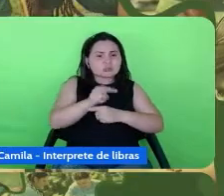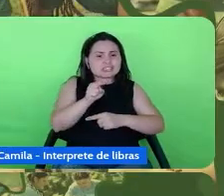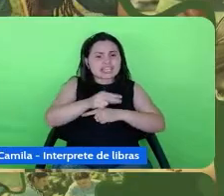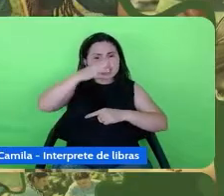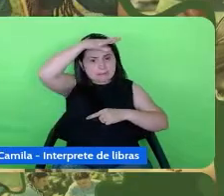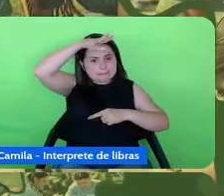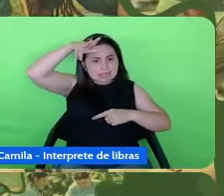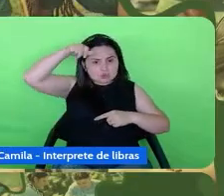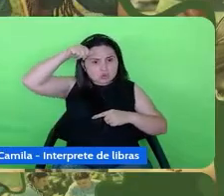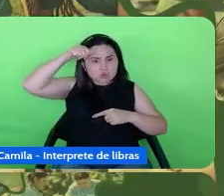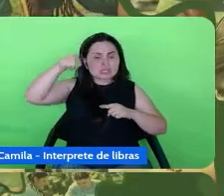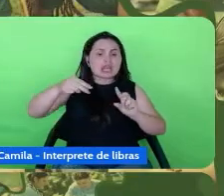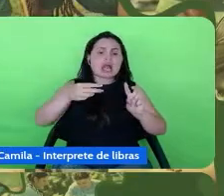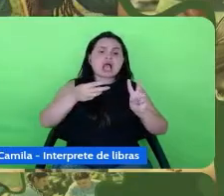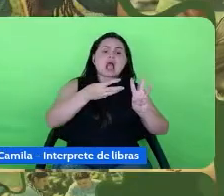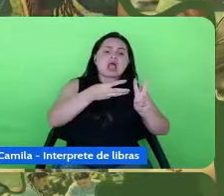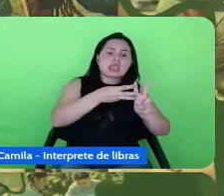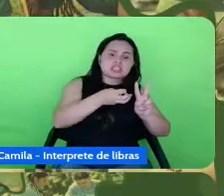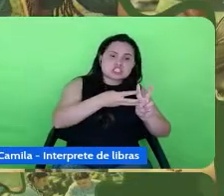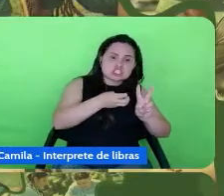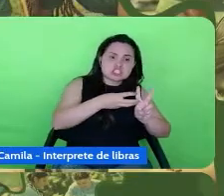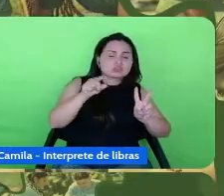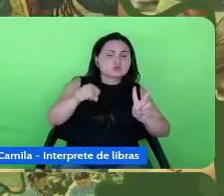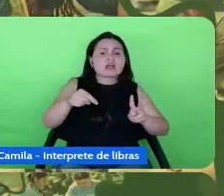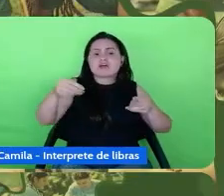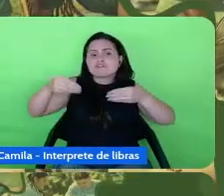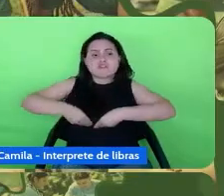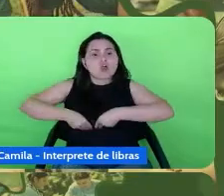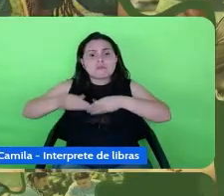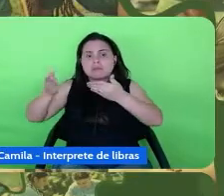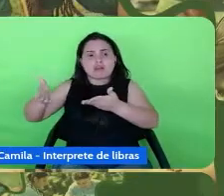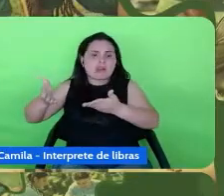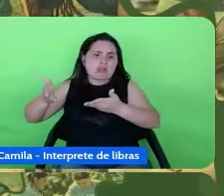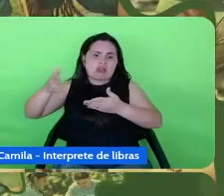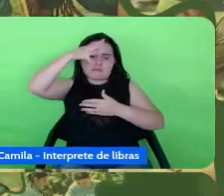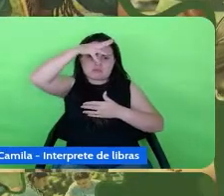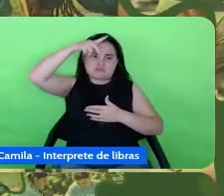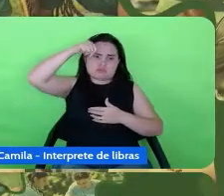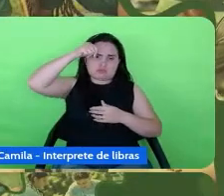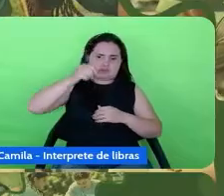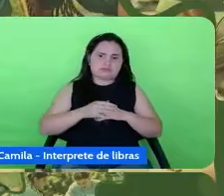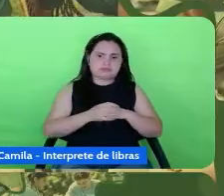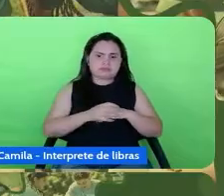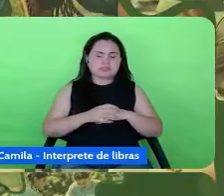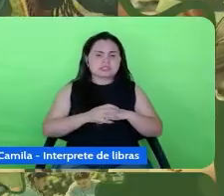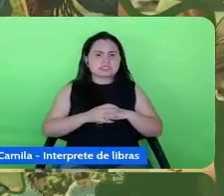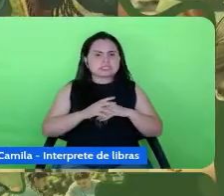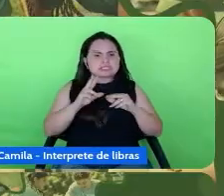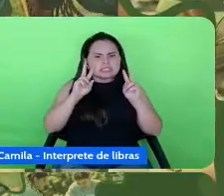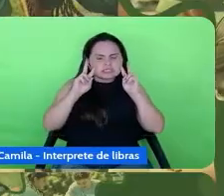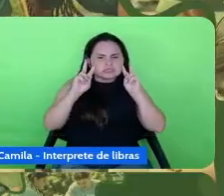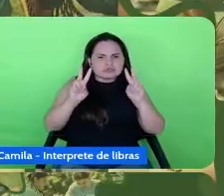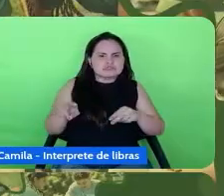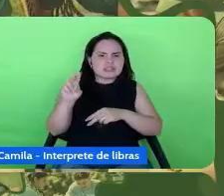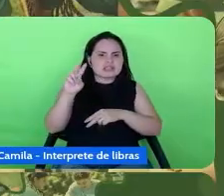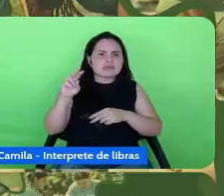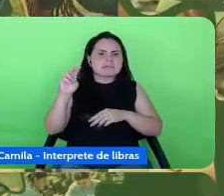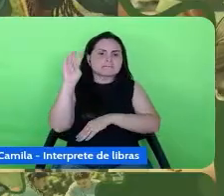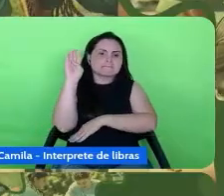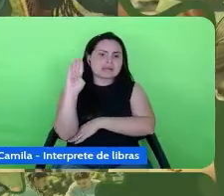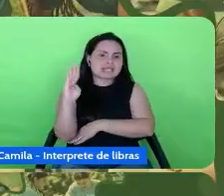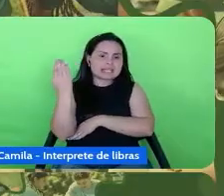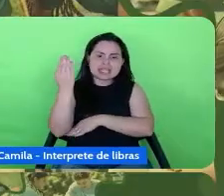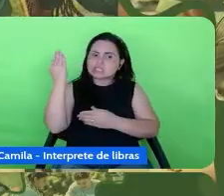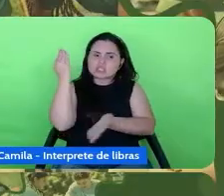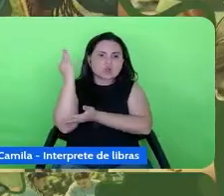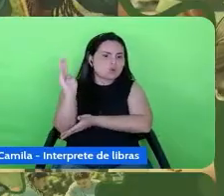com indígenas, com ribeirinhos, passando fome na Amazônia. Tá? Olhando para a madeira de lei e não cortando a madeira de lei